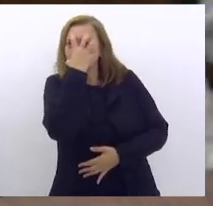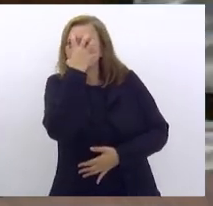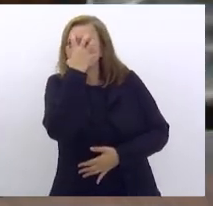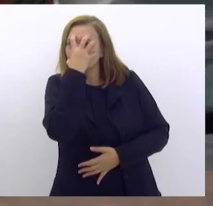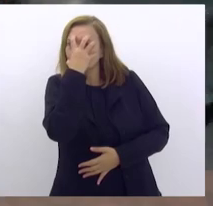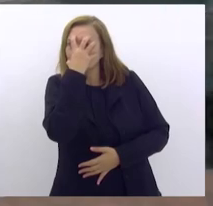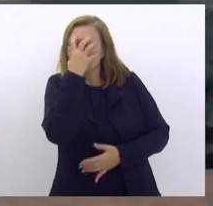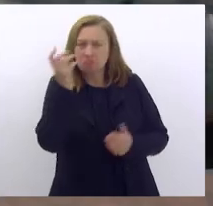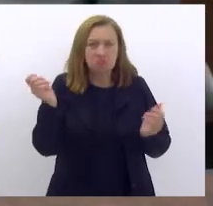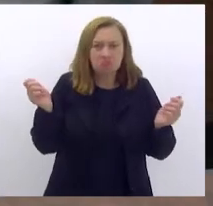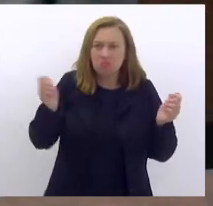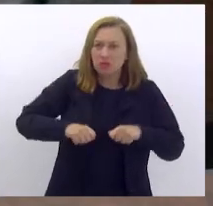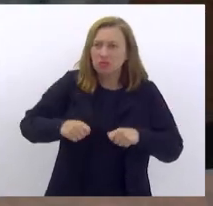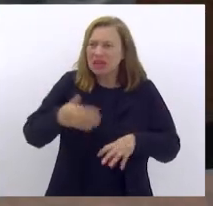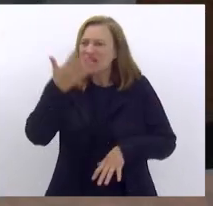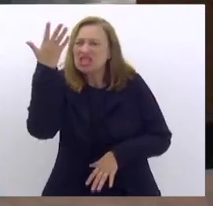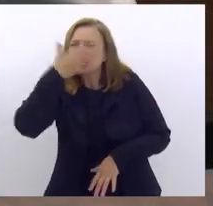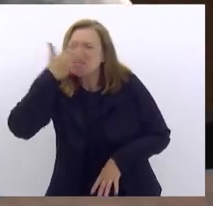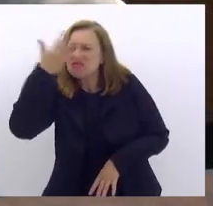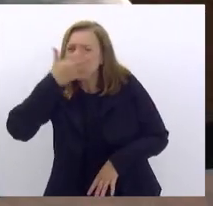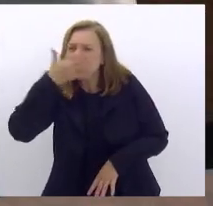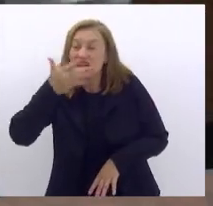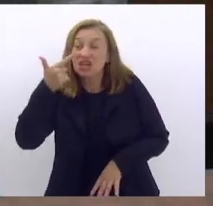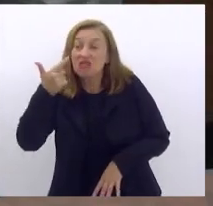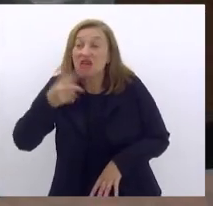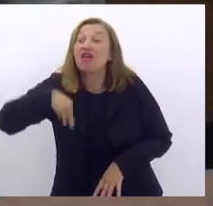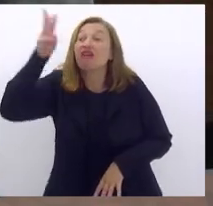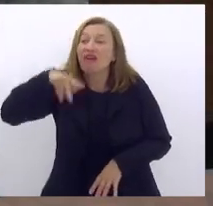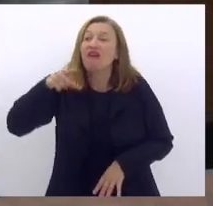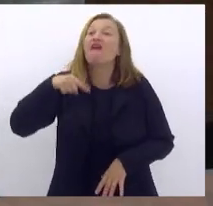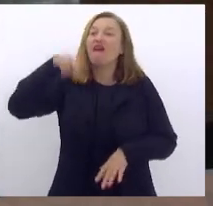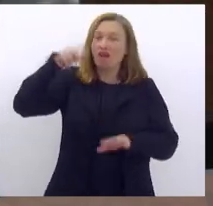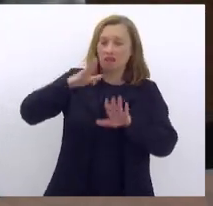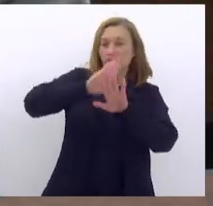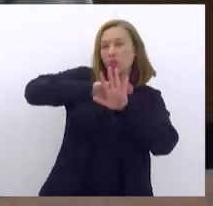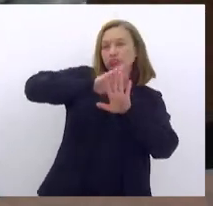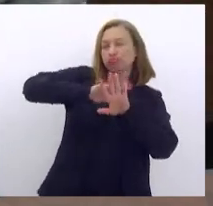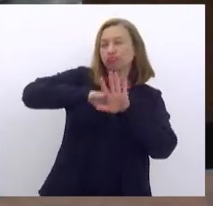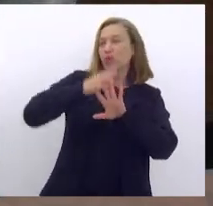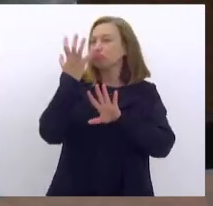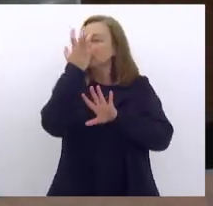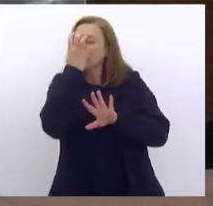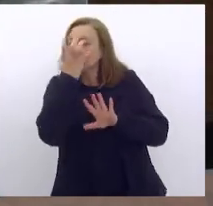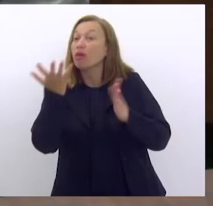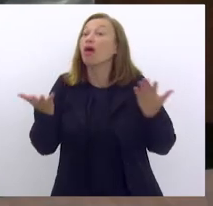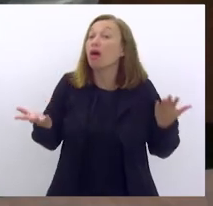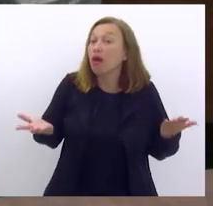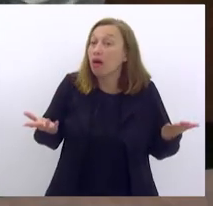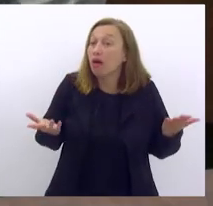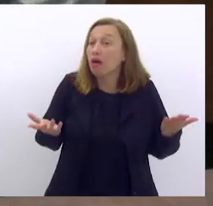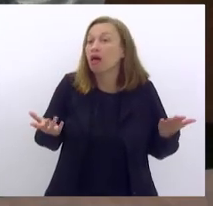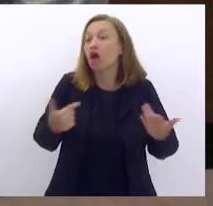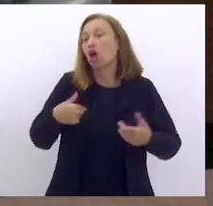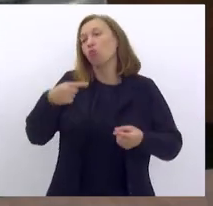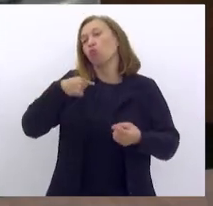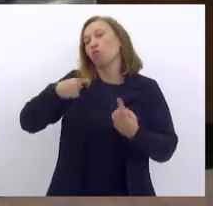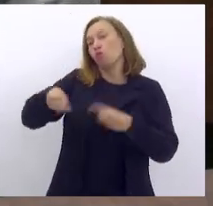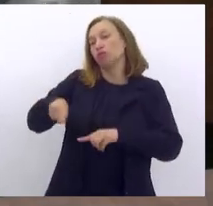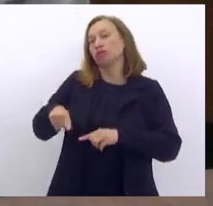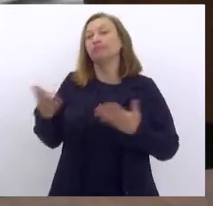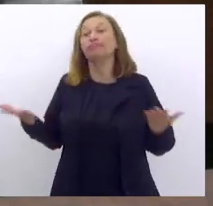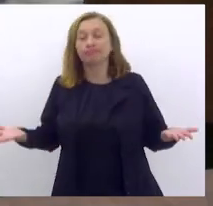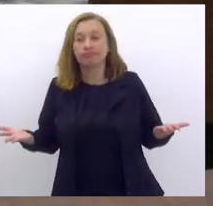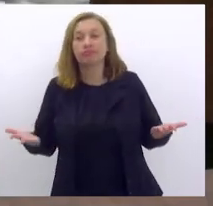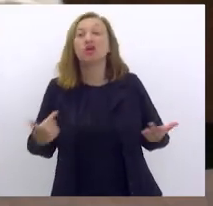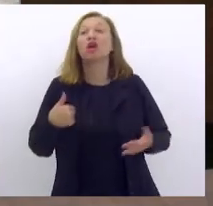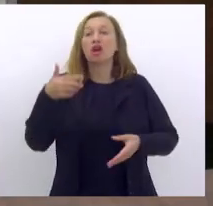sem possibilidade de se identificar quem está por trás da máscara, eu sou contra. Sou